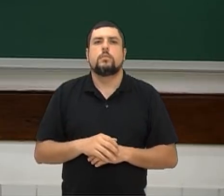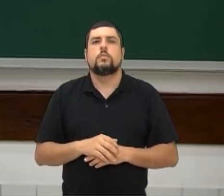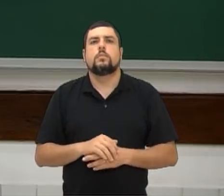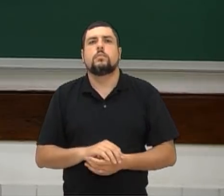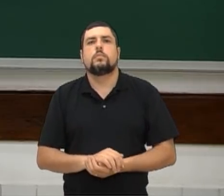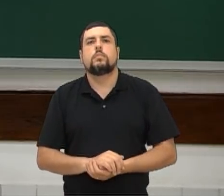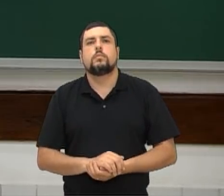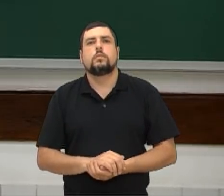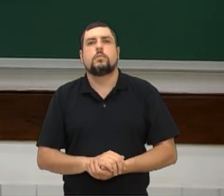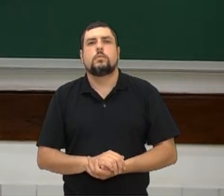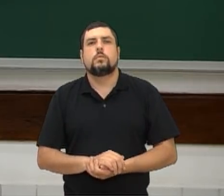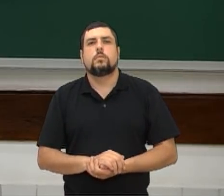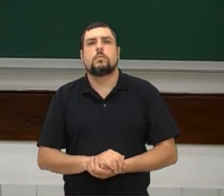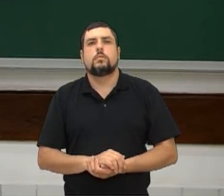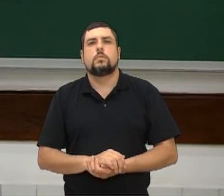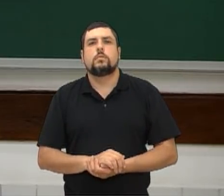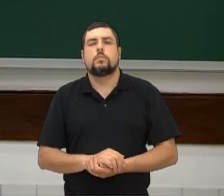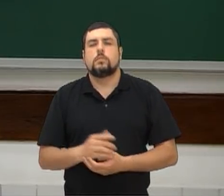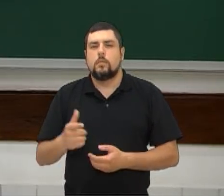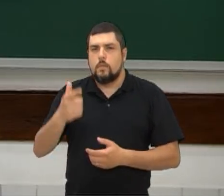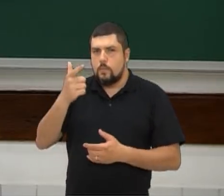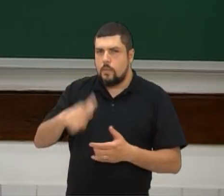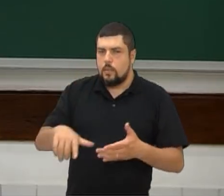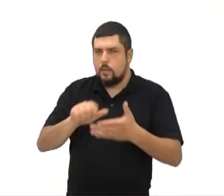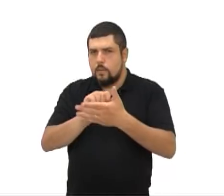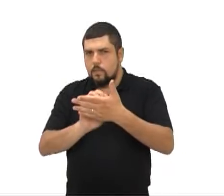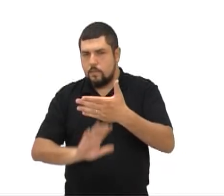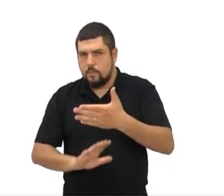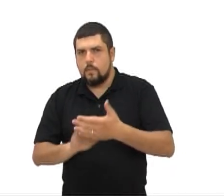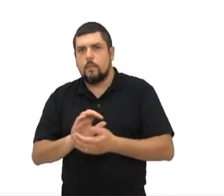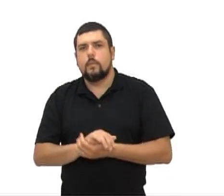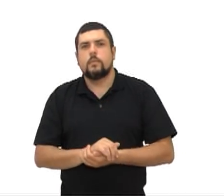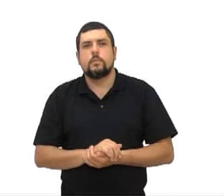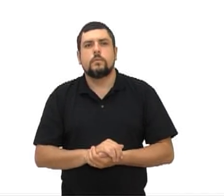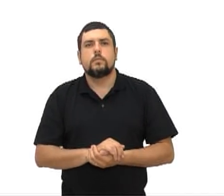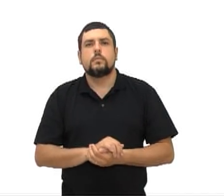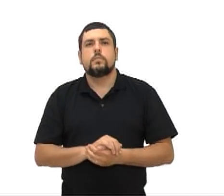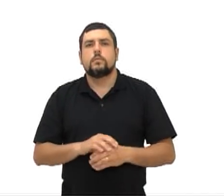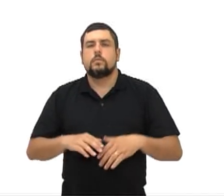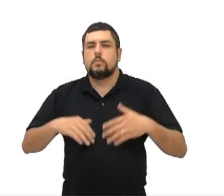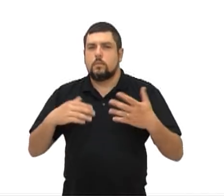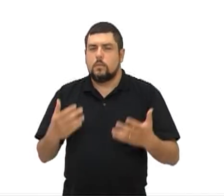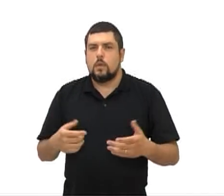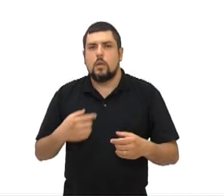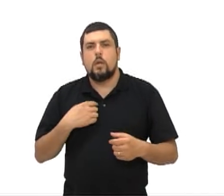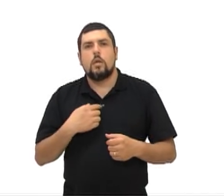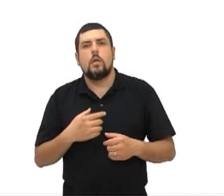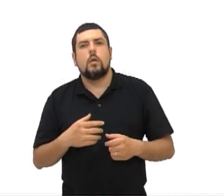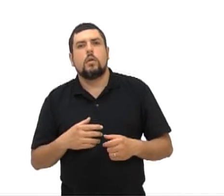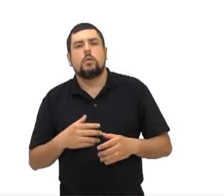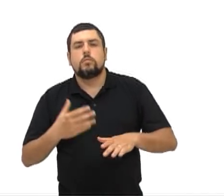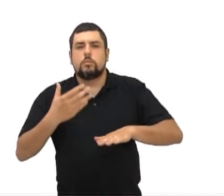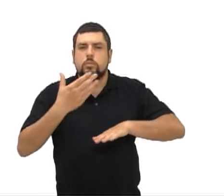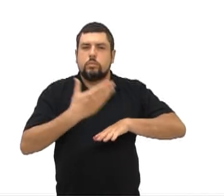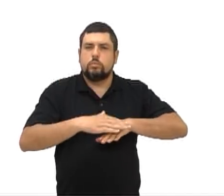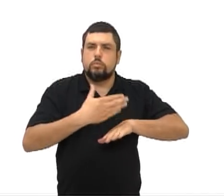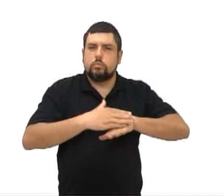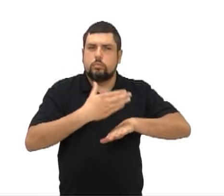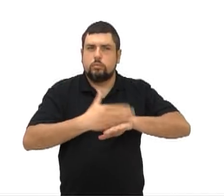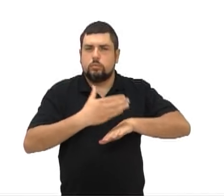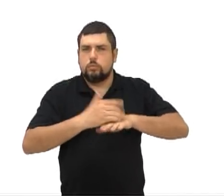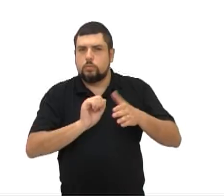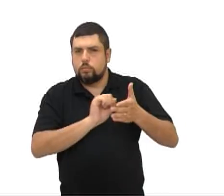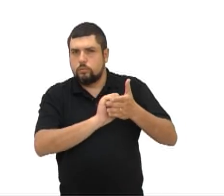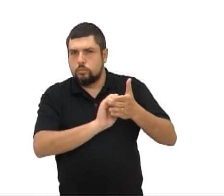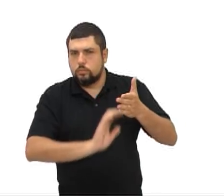nós. E mais um exercício para vocês. De acordo com nossos estudos, então, de acordo com o que a gente conversou hoje,